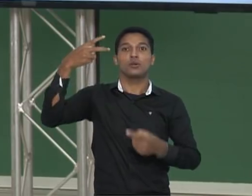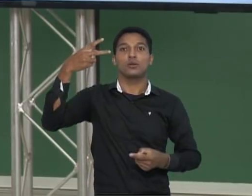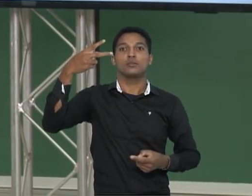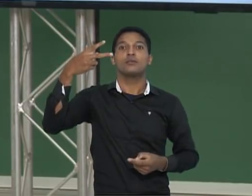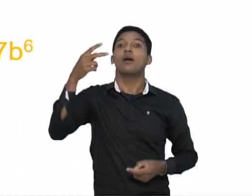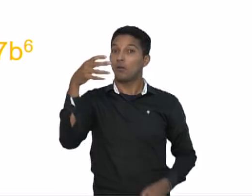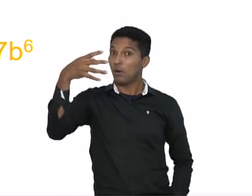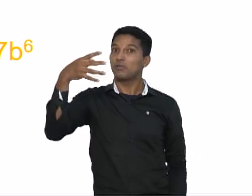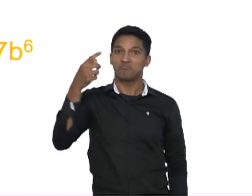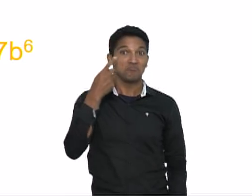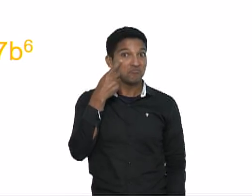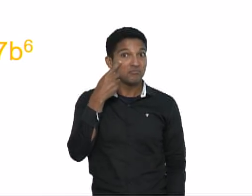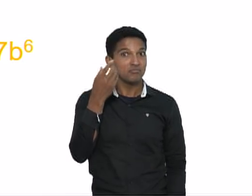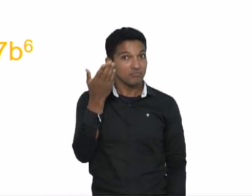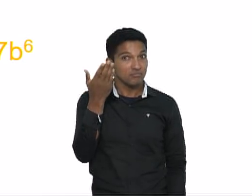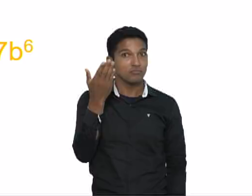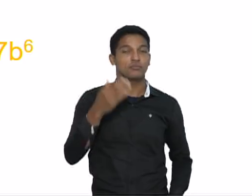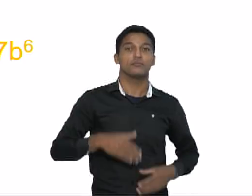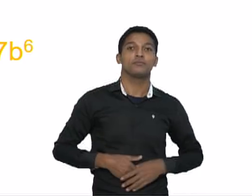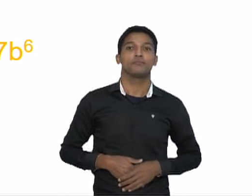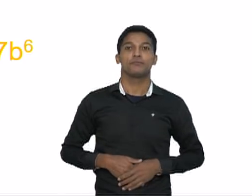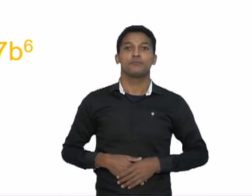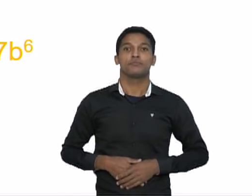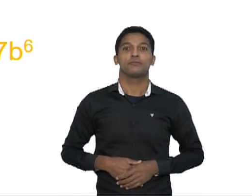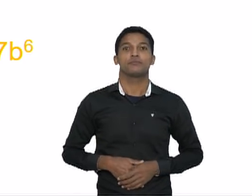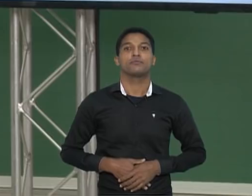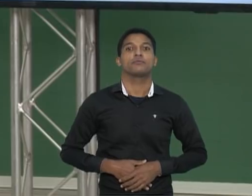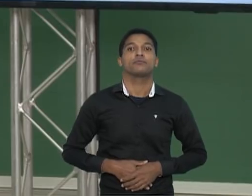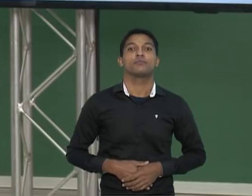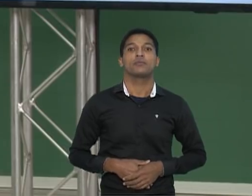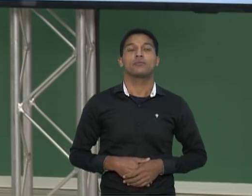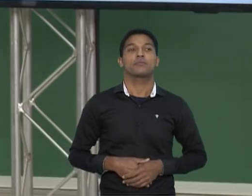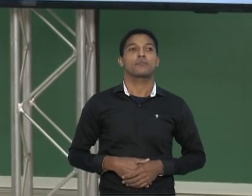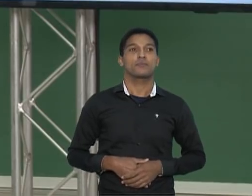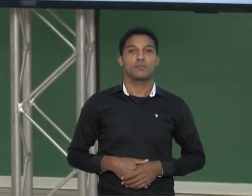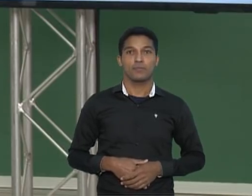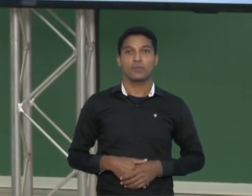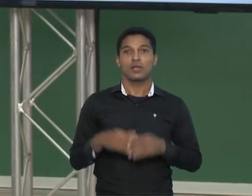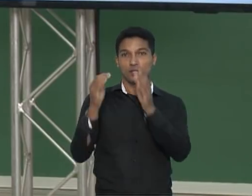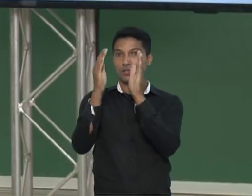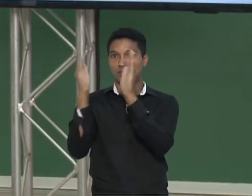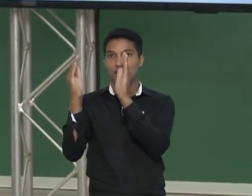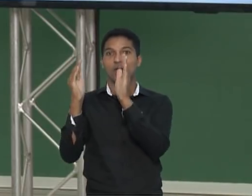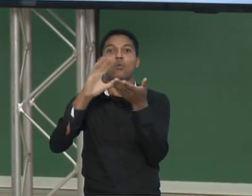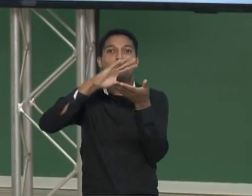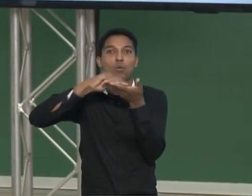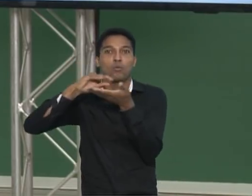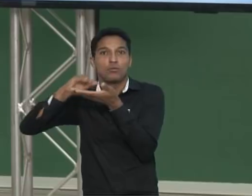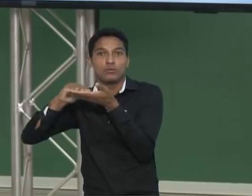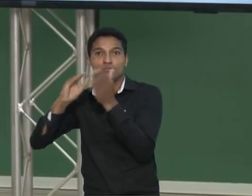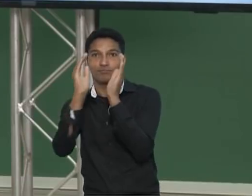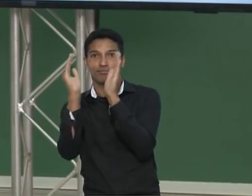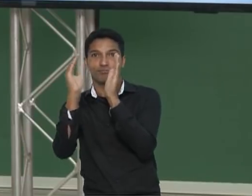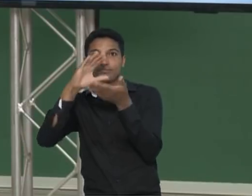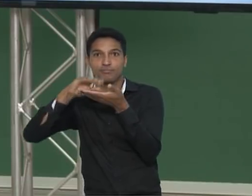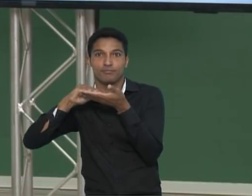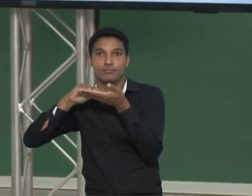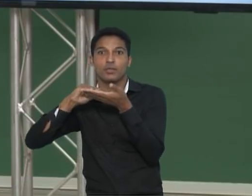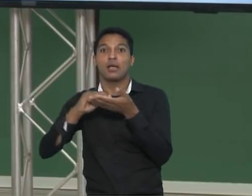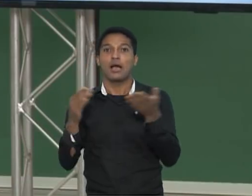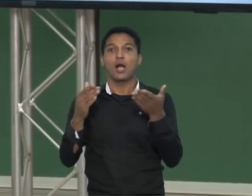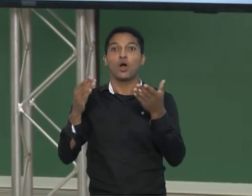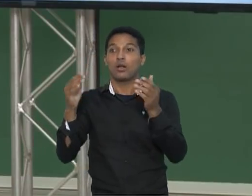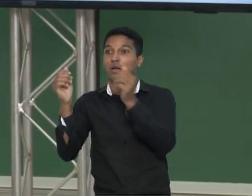4 ali no expoente, tá? Aqui eu repetia o próximo parênteses, né? E agora eu juntei,